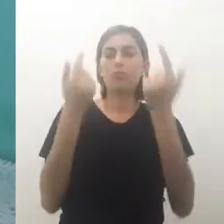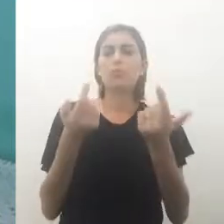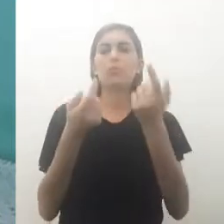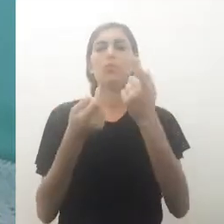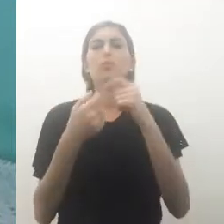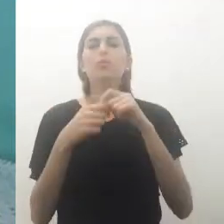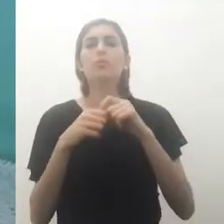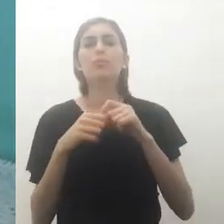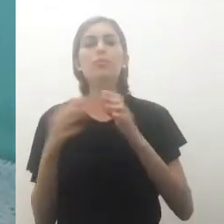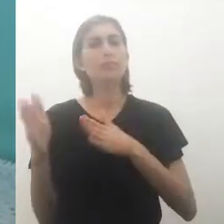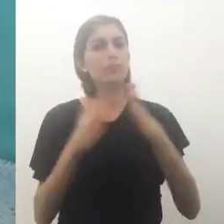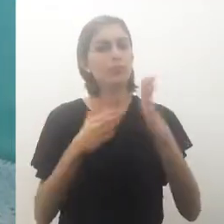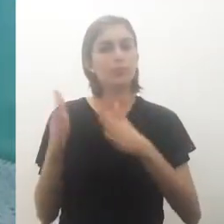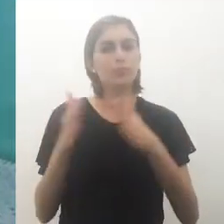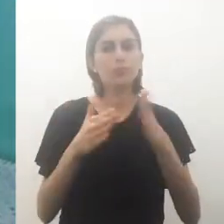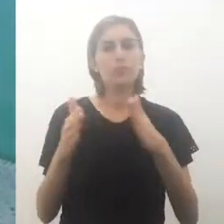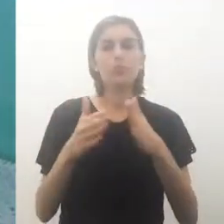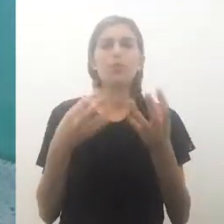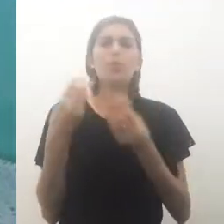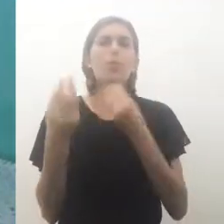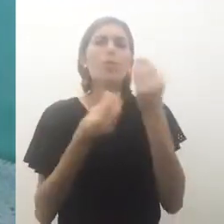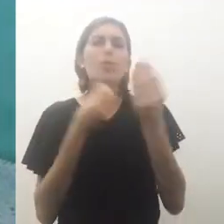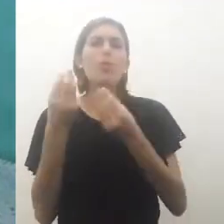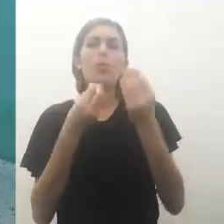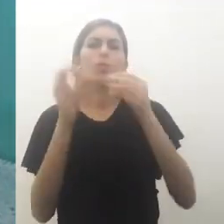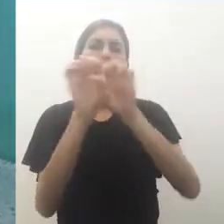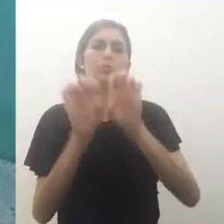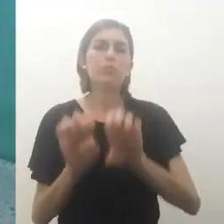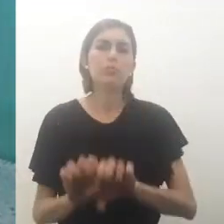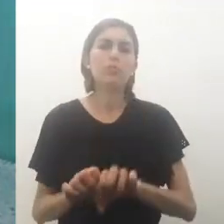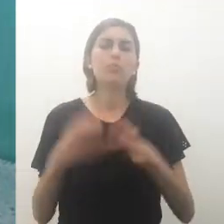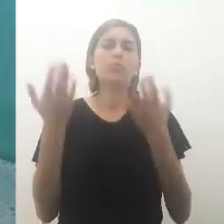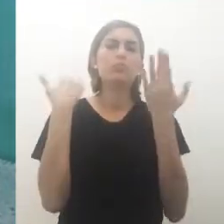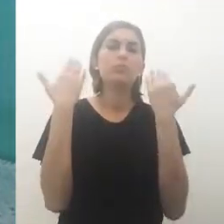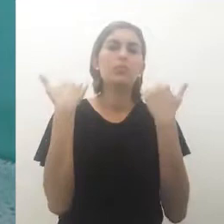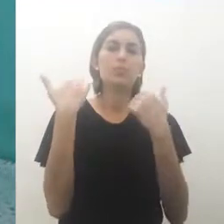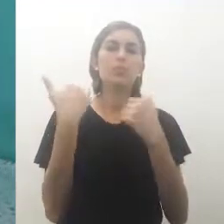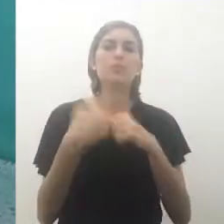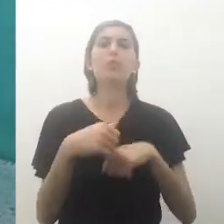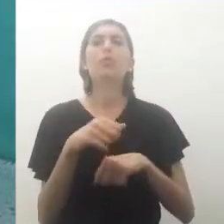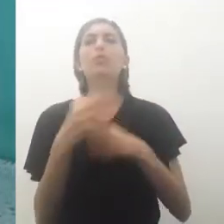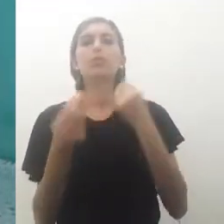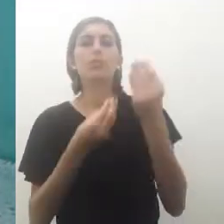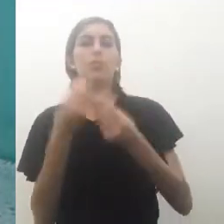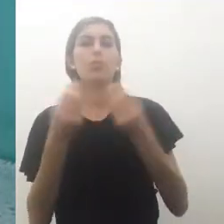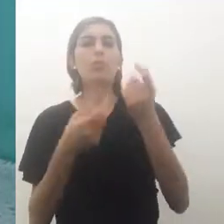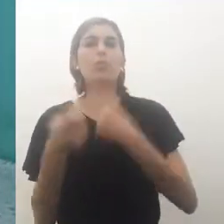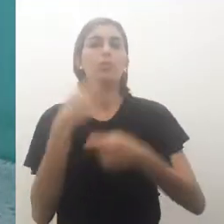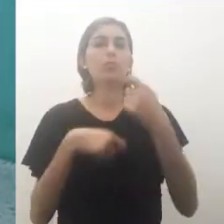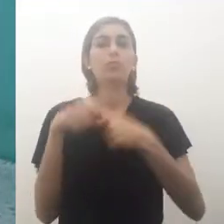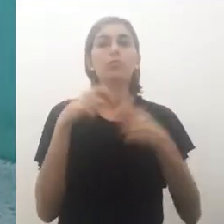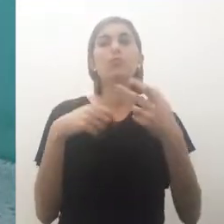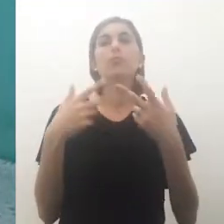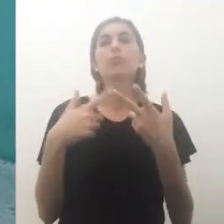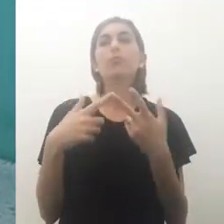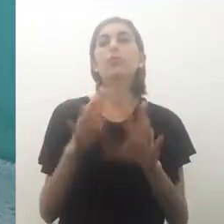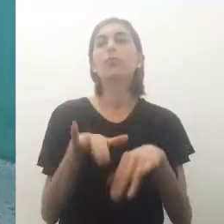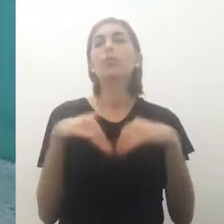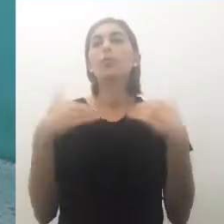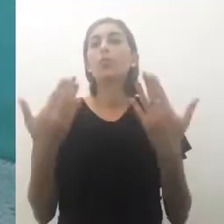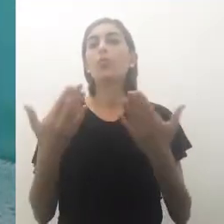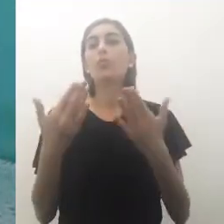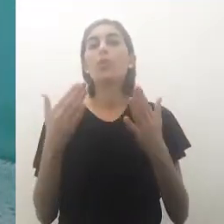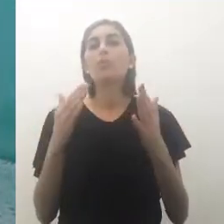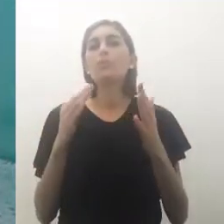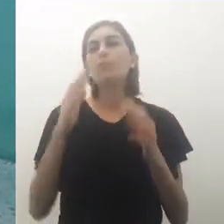daquele período, como foi estruturada essas teorias da administração, o porquê, qual foi o